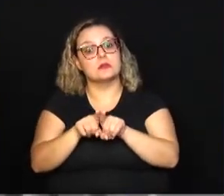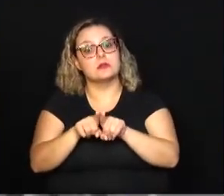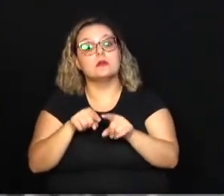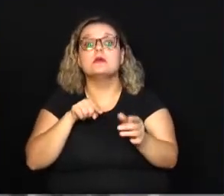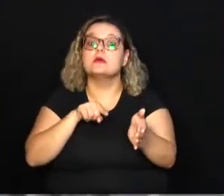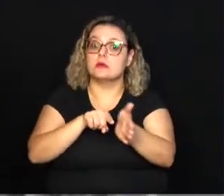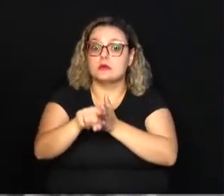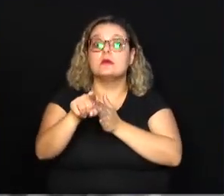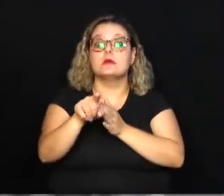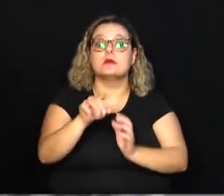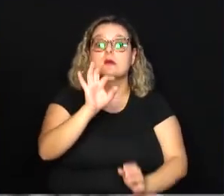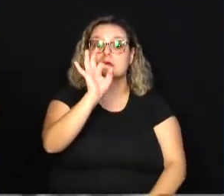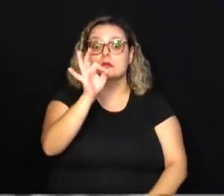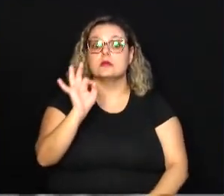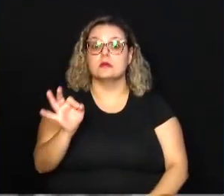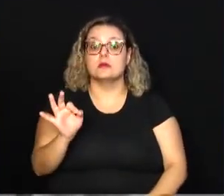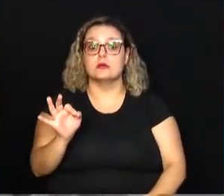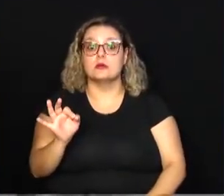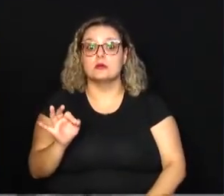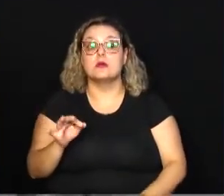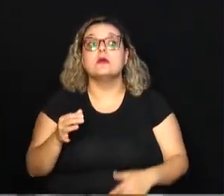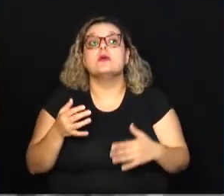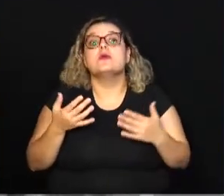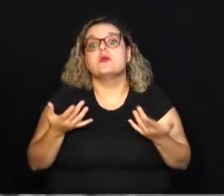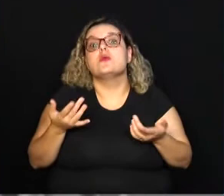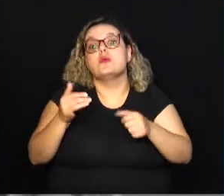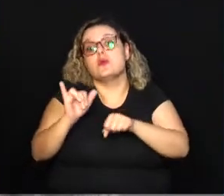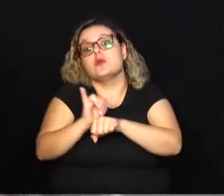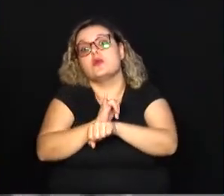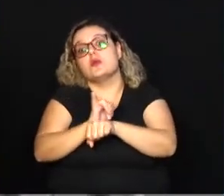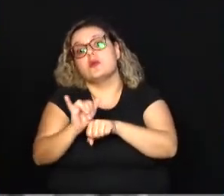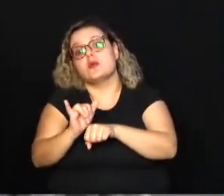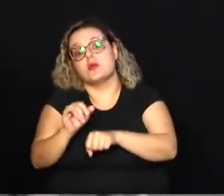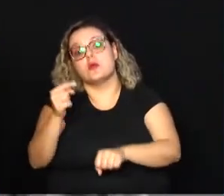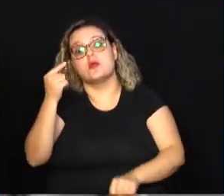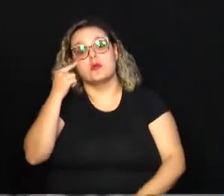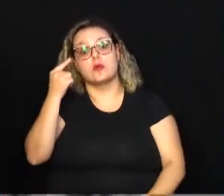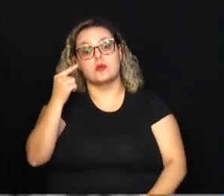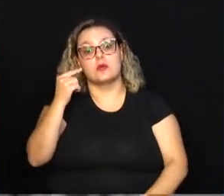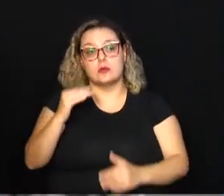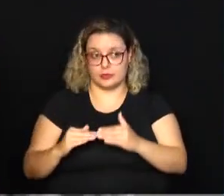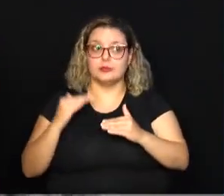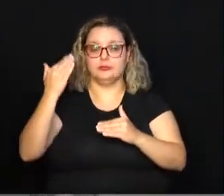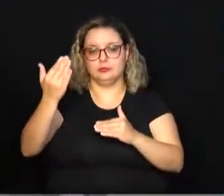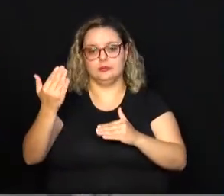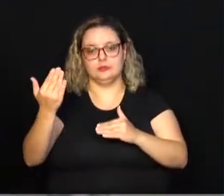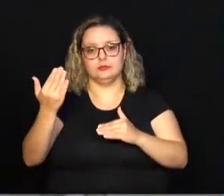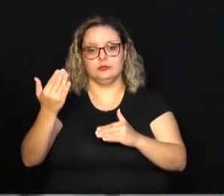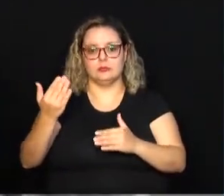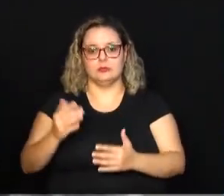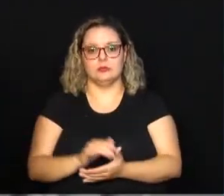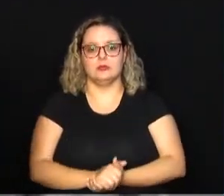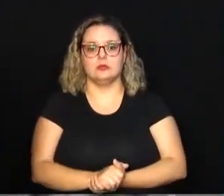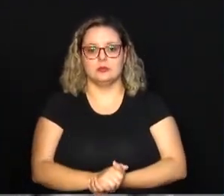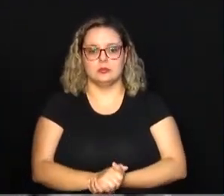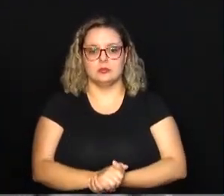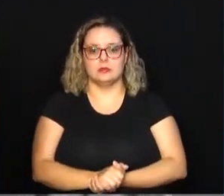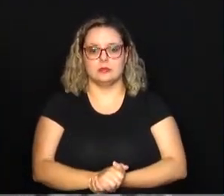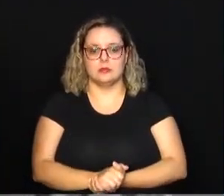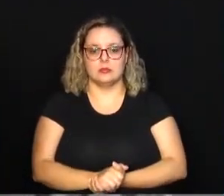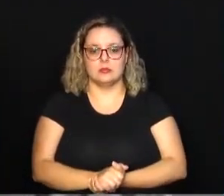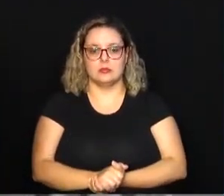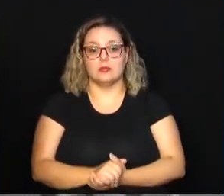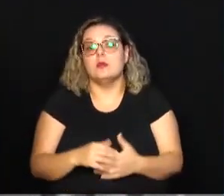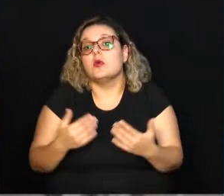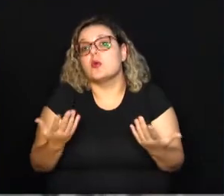é essa porcentagem, e quais são as estratégias, né? Eu imagino que isso até extrapole o âmbito do senhor, porque o senhor, né? Mas digamos assim,